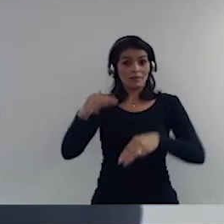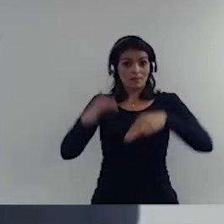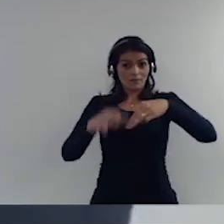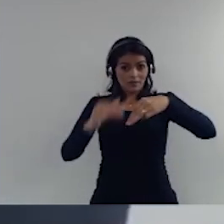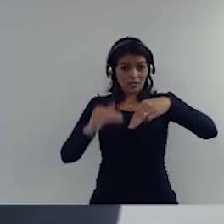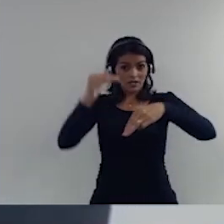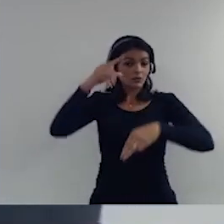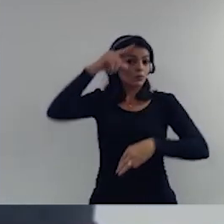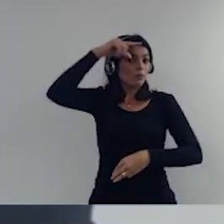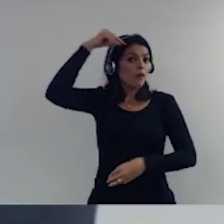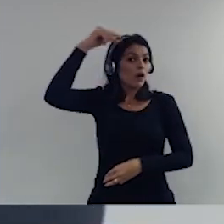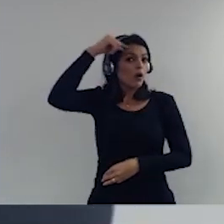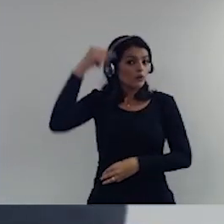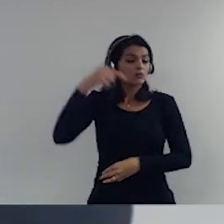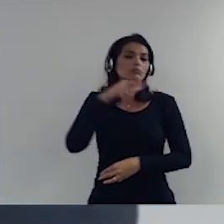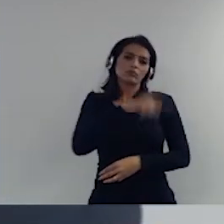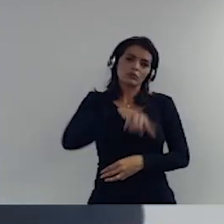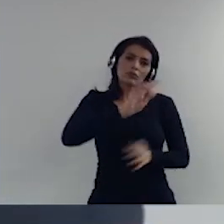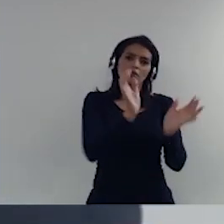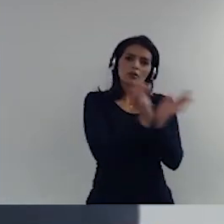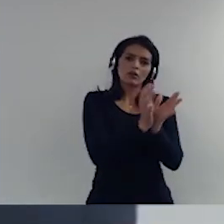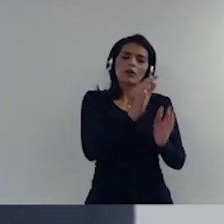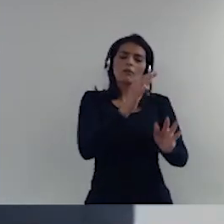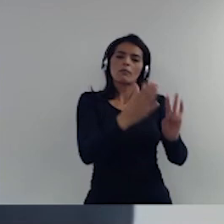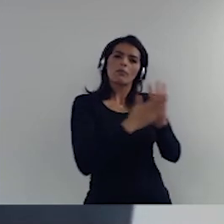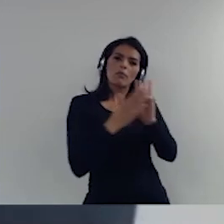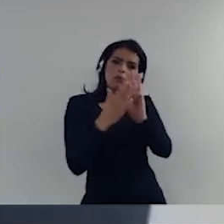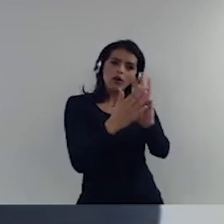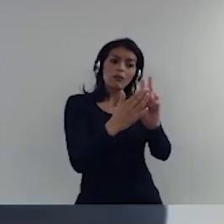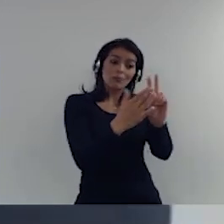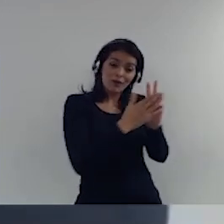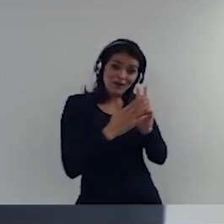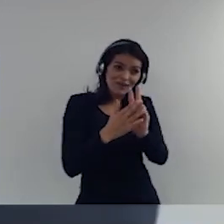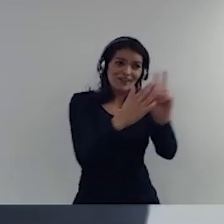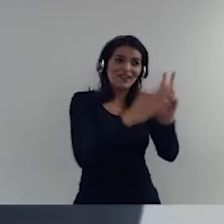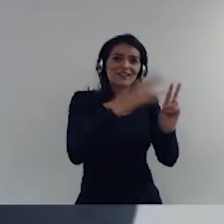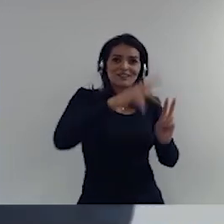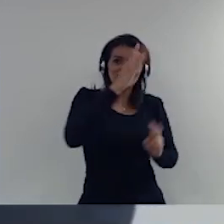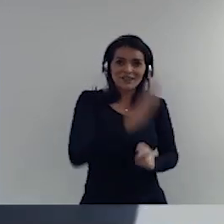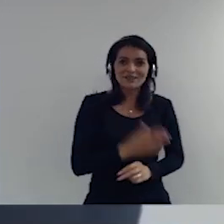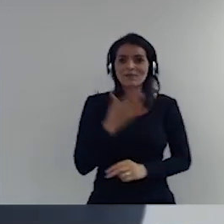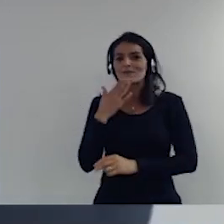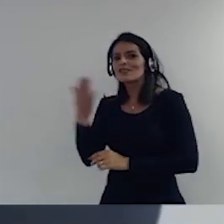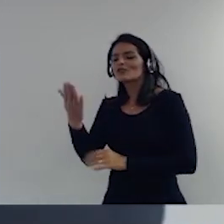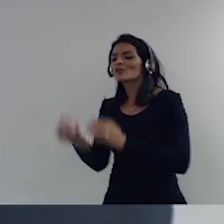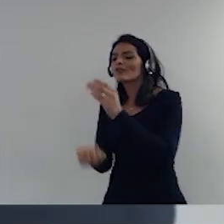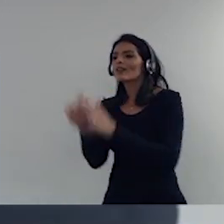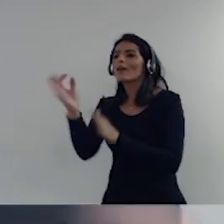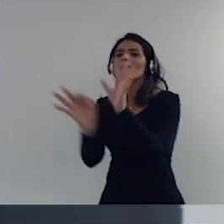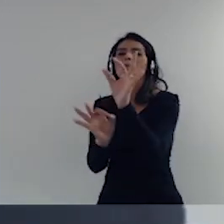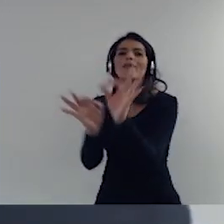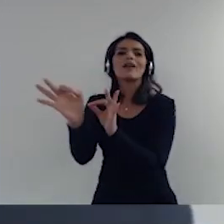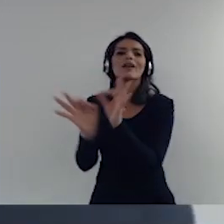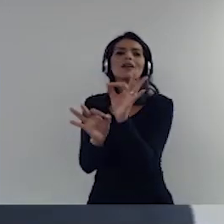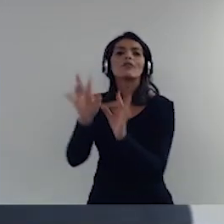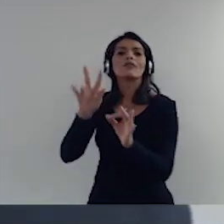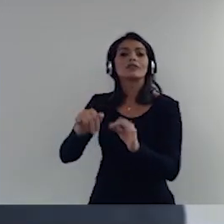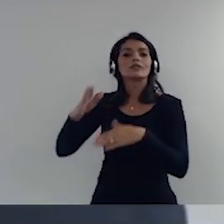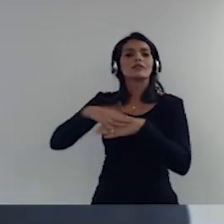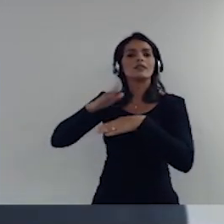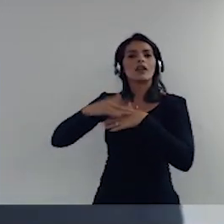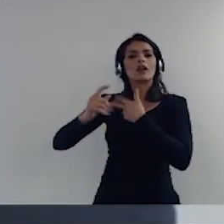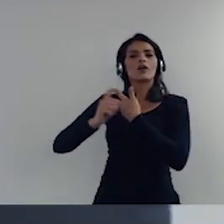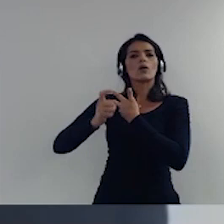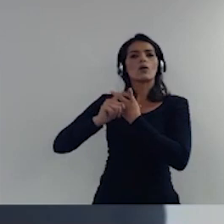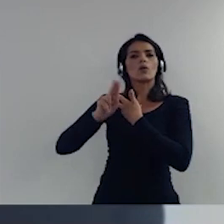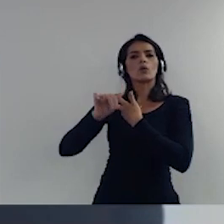pedido da Articulação dos Povos Indígenas do Brasil, ele fala para a criação desse plano, vai ser feito pela União,